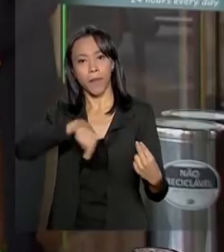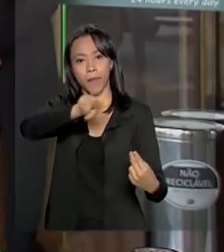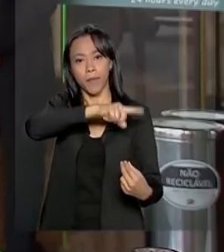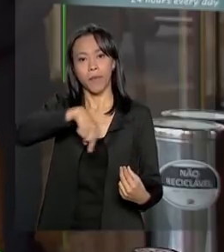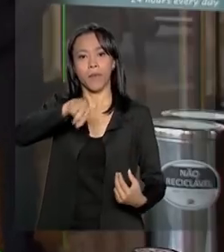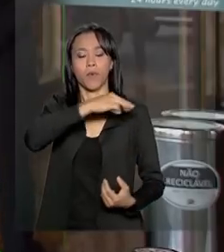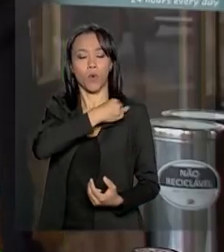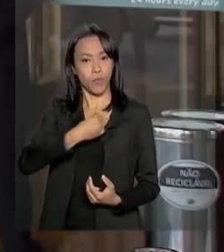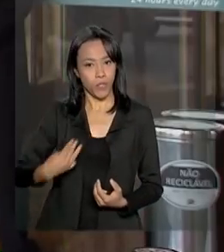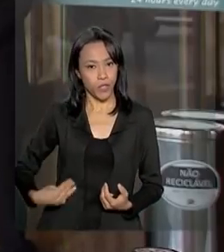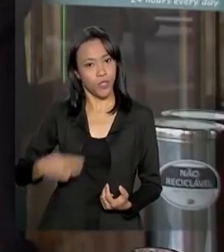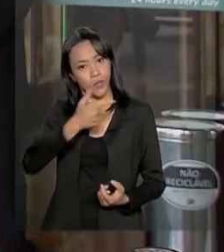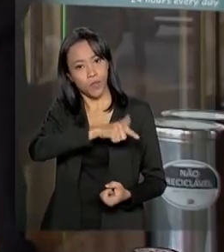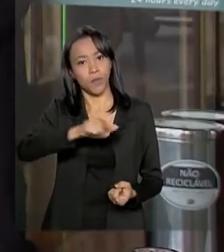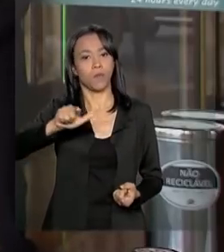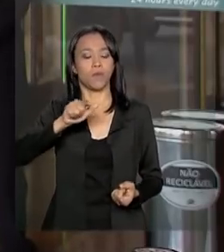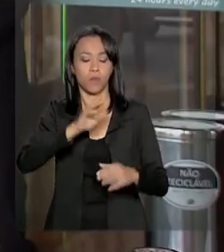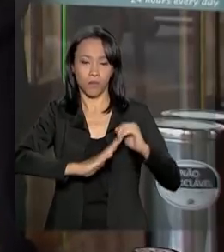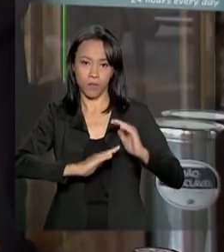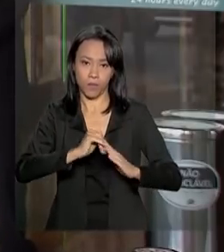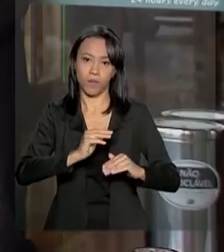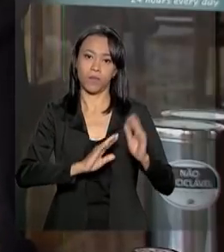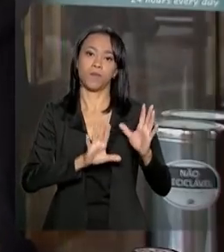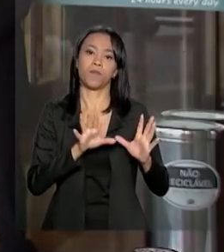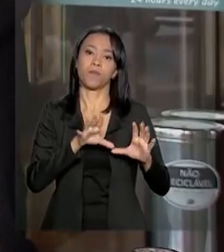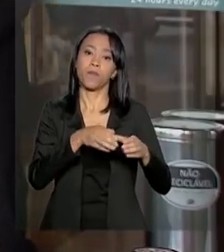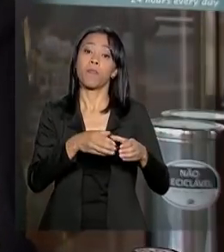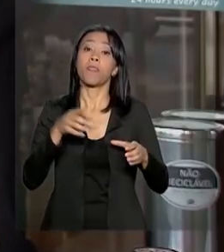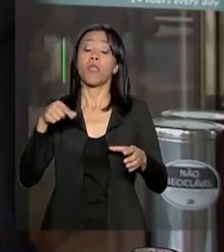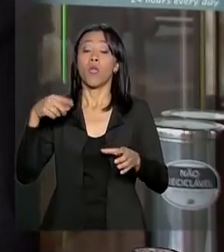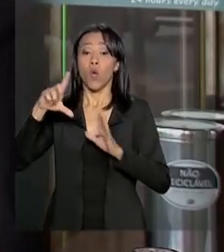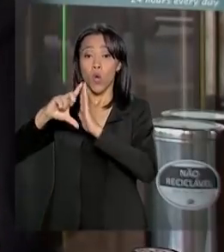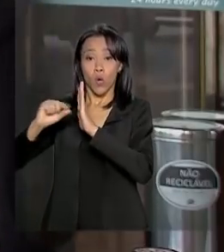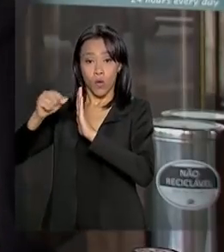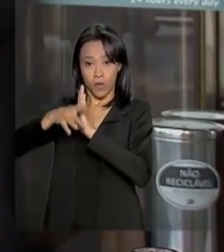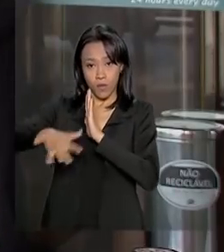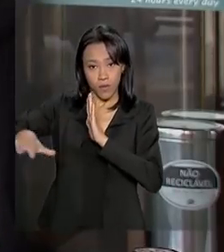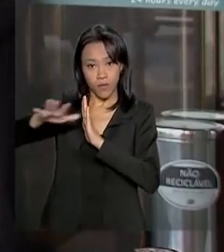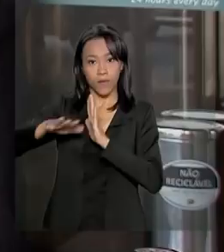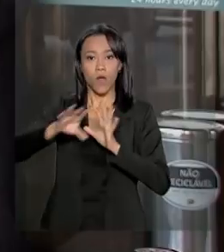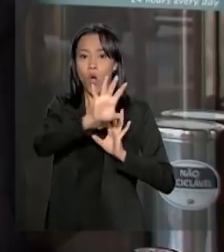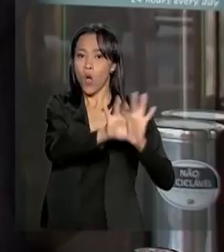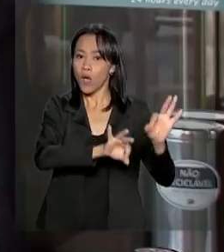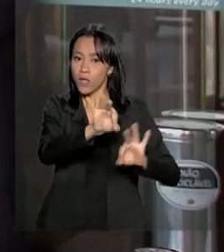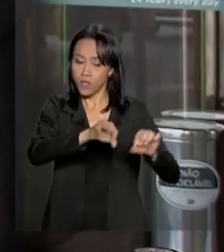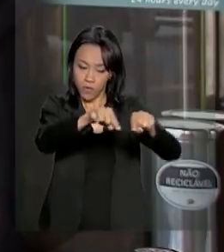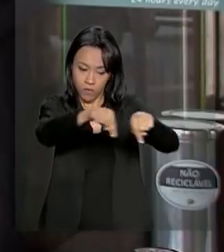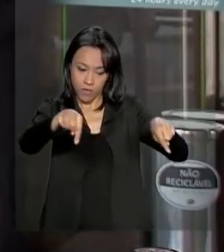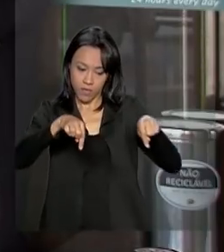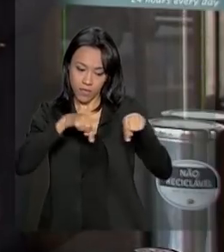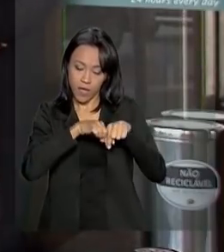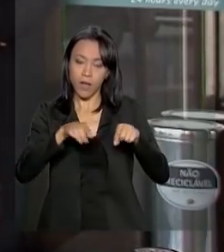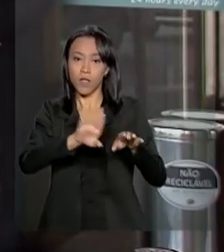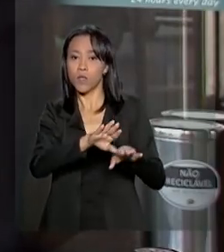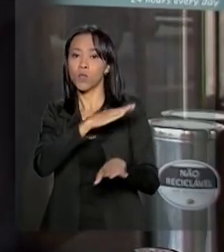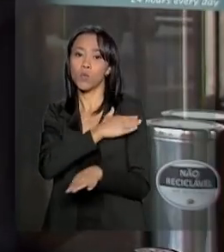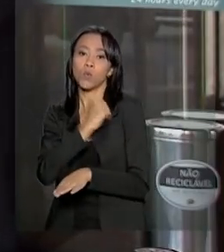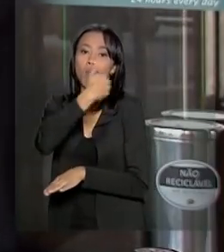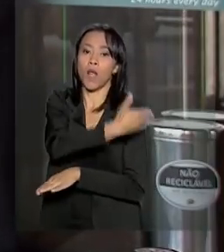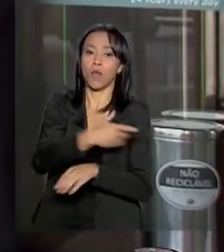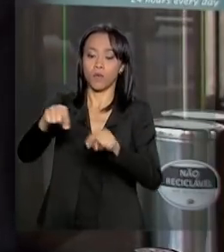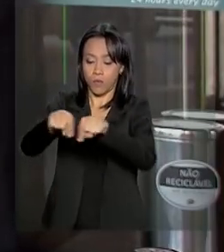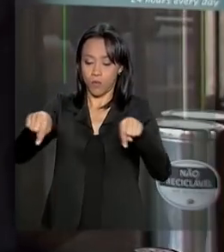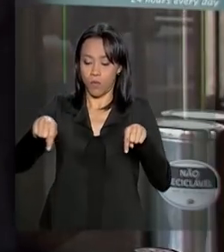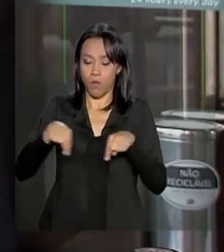mais próximos. O Palácio do Planalto instalou um gabinete provisório ao lado do quarto onde ele ficará